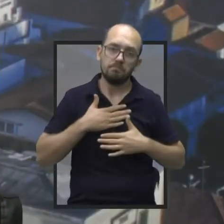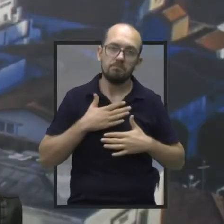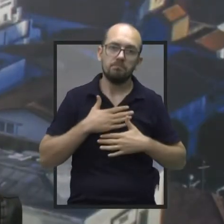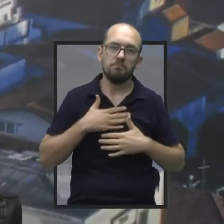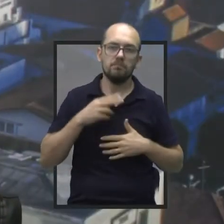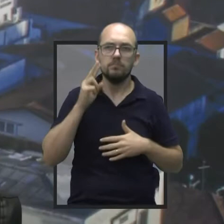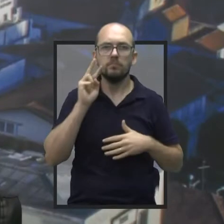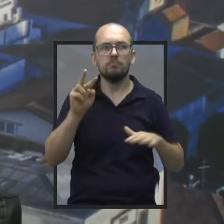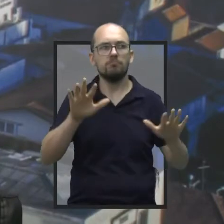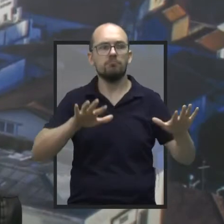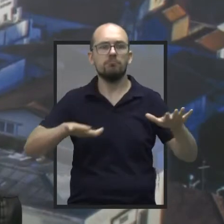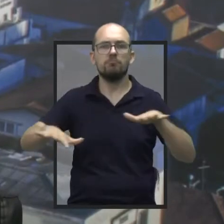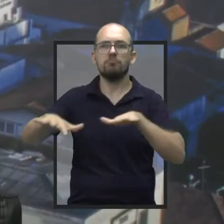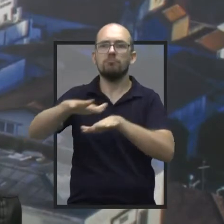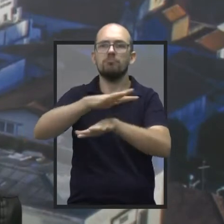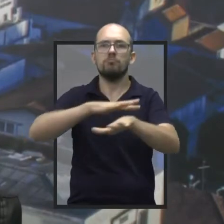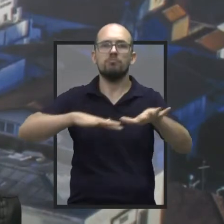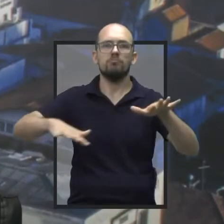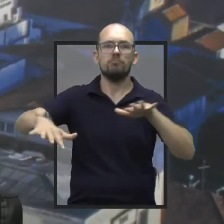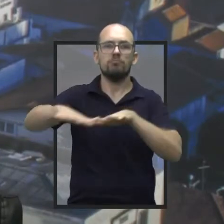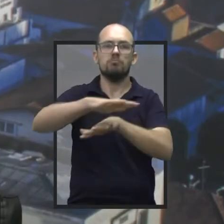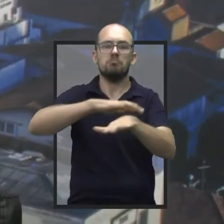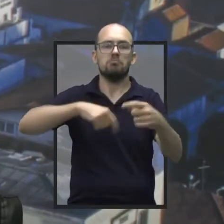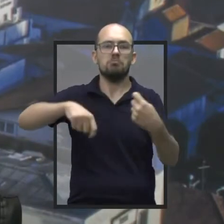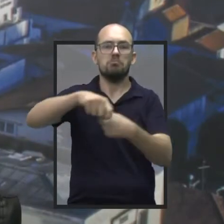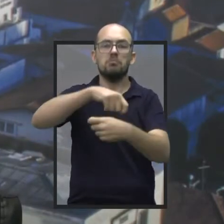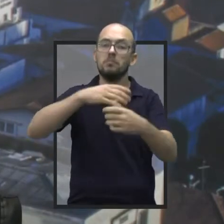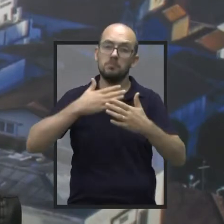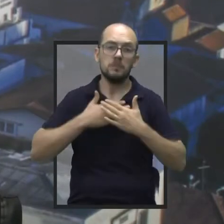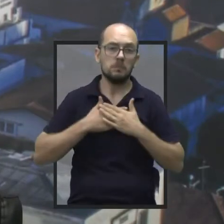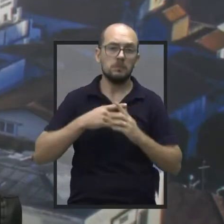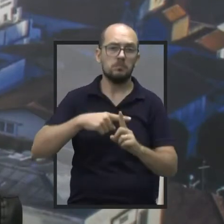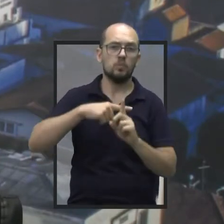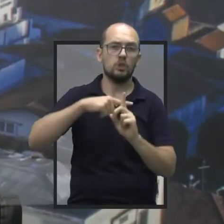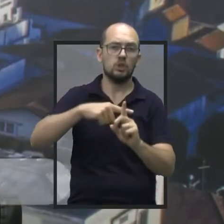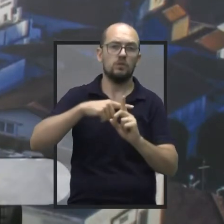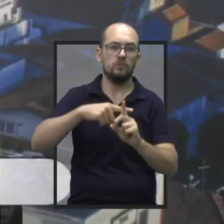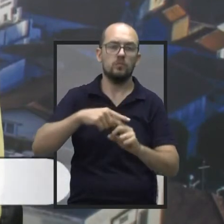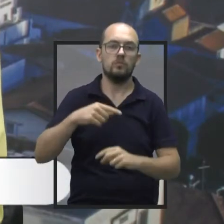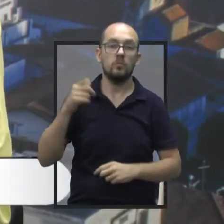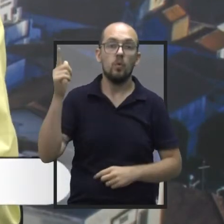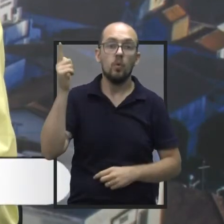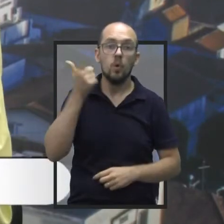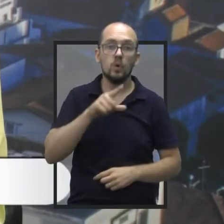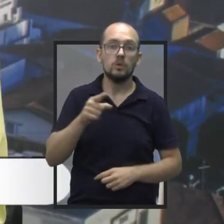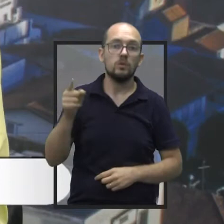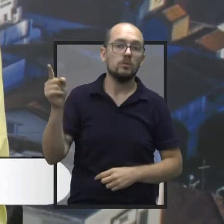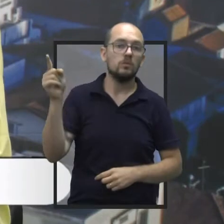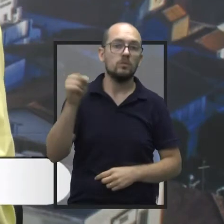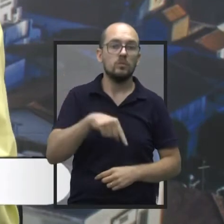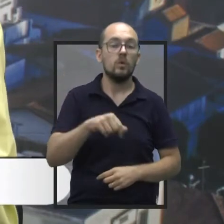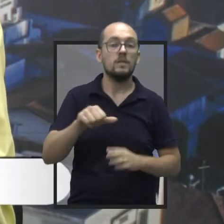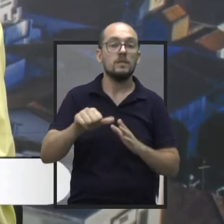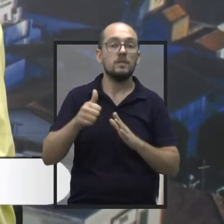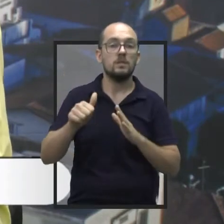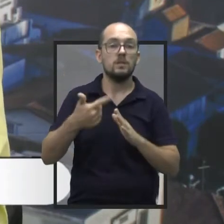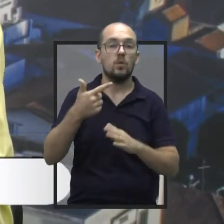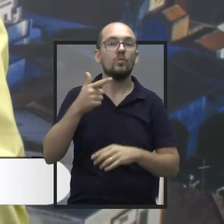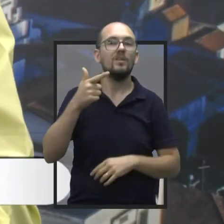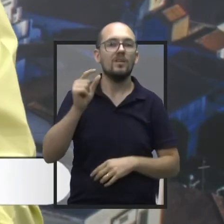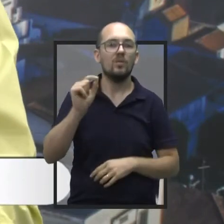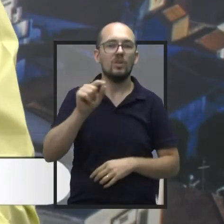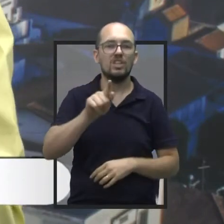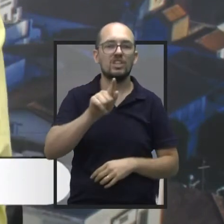do cenário econômico que nós vivemos foi extremamente positivo. Por exemplo, nós conseguimos conquistar a segunda loja da